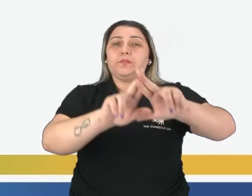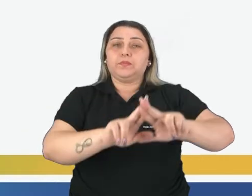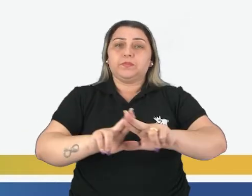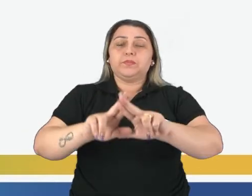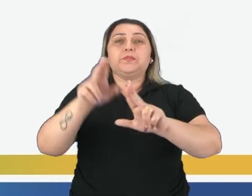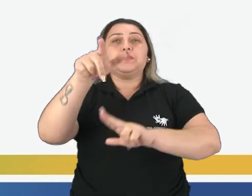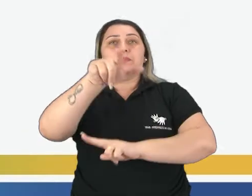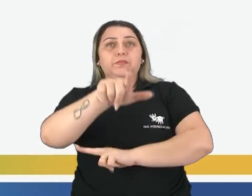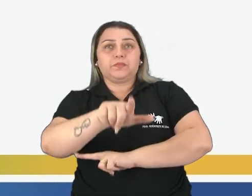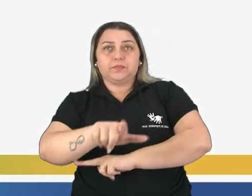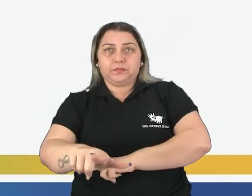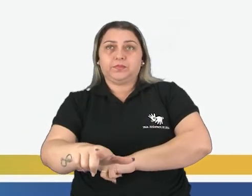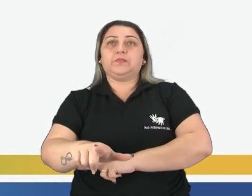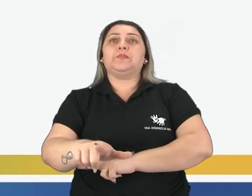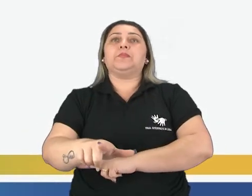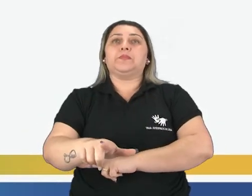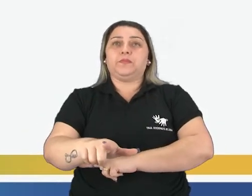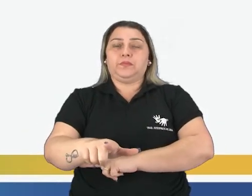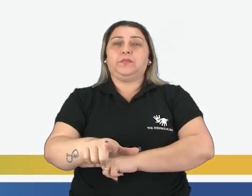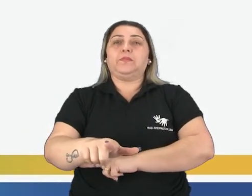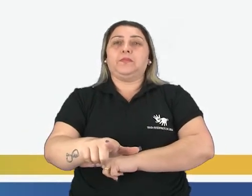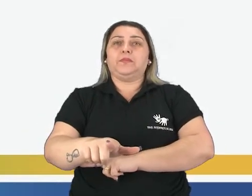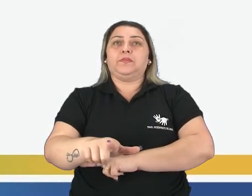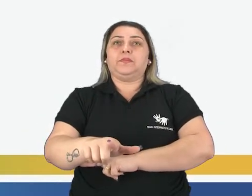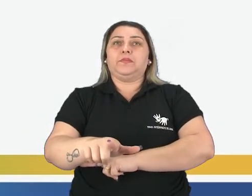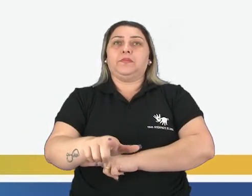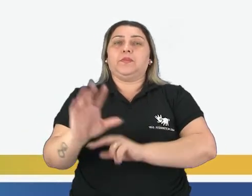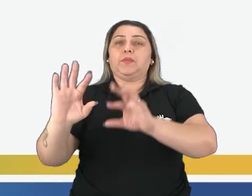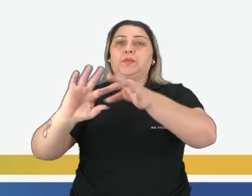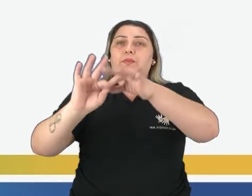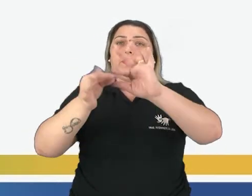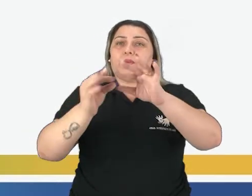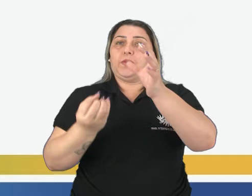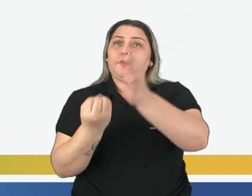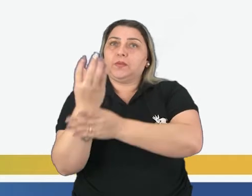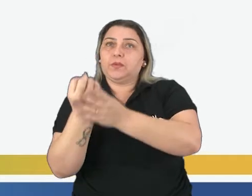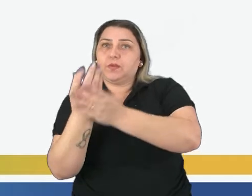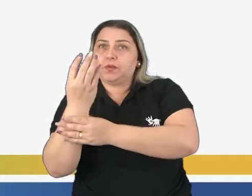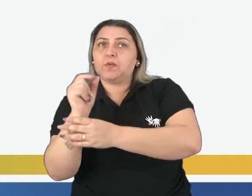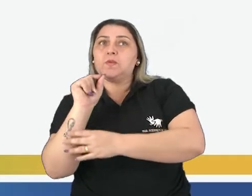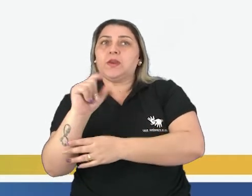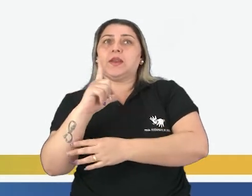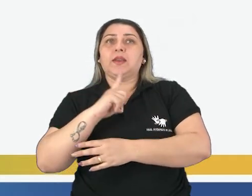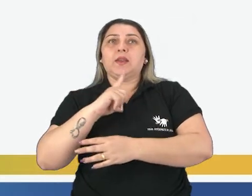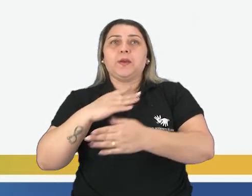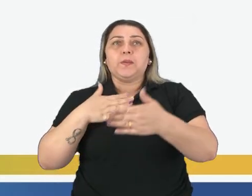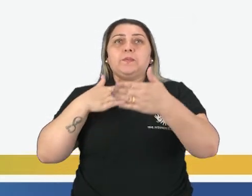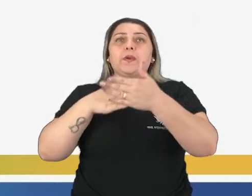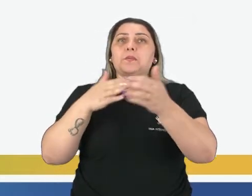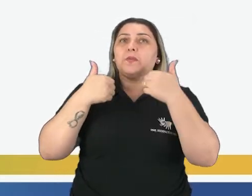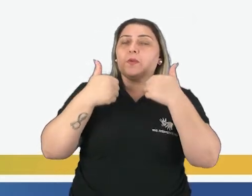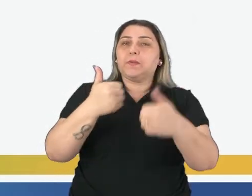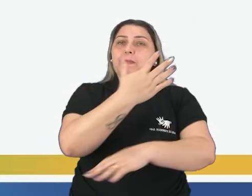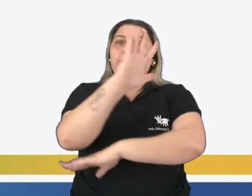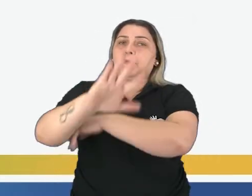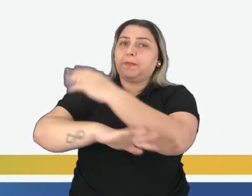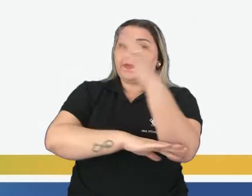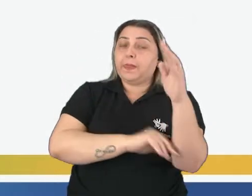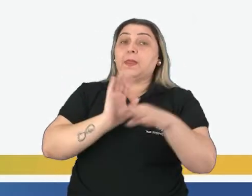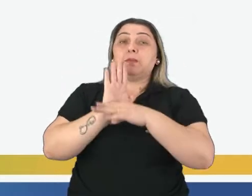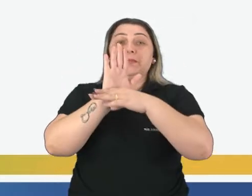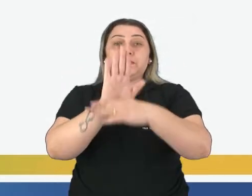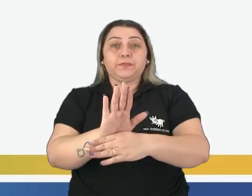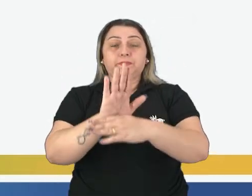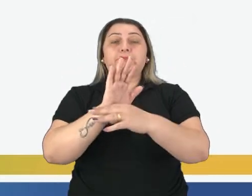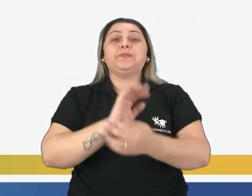conseguimos reinserir um resíduo no ciclo produtivo e que tem um impacto muito positivo no meio